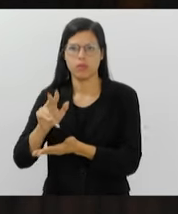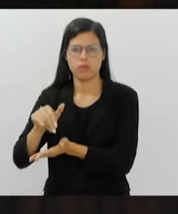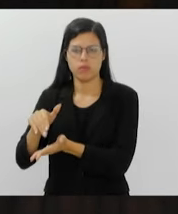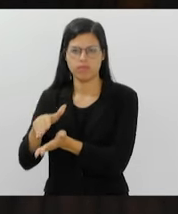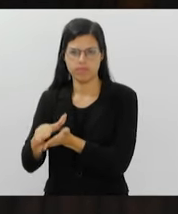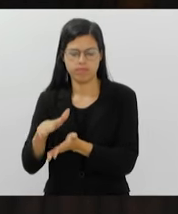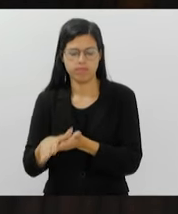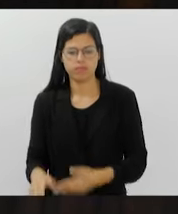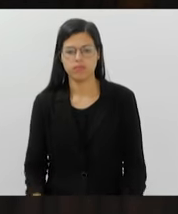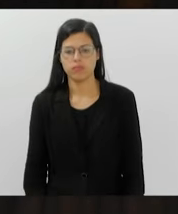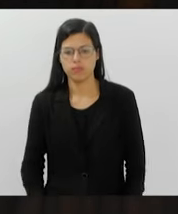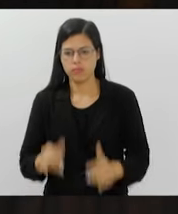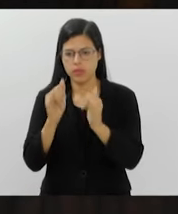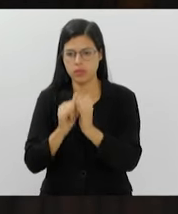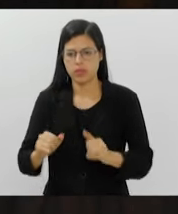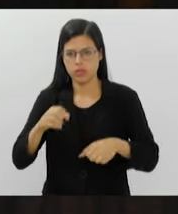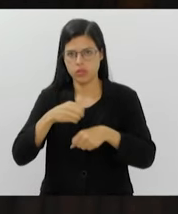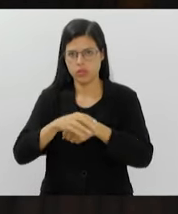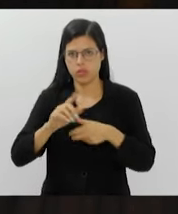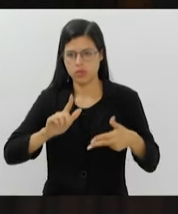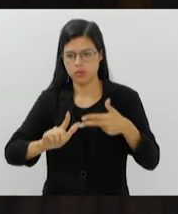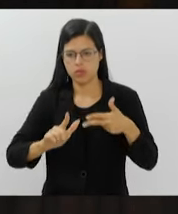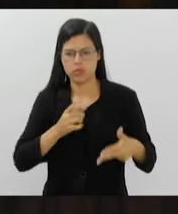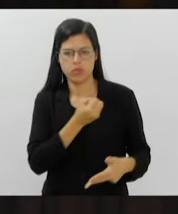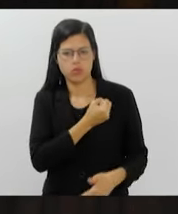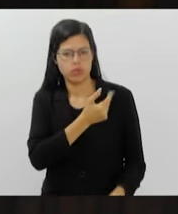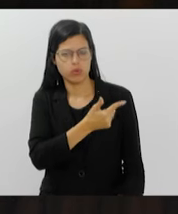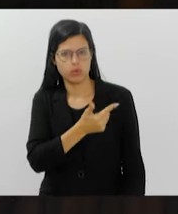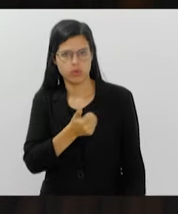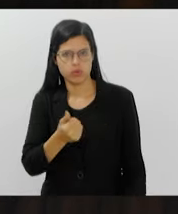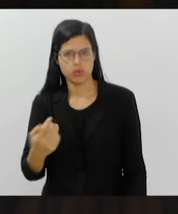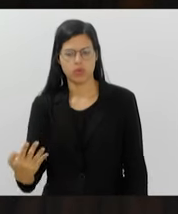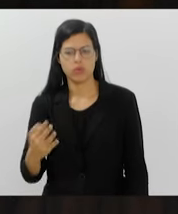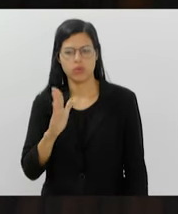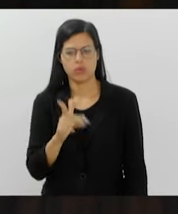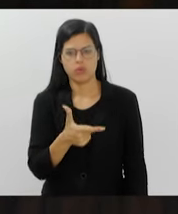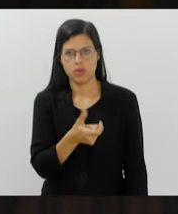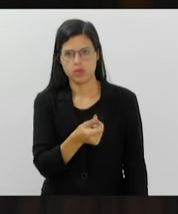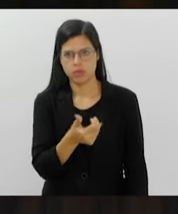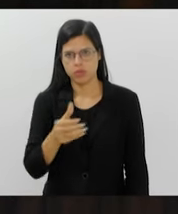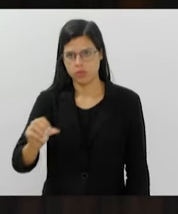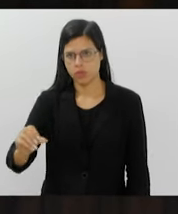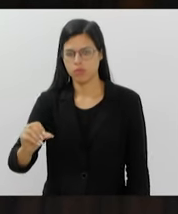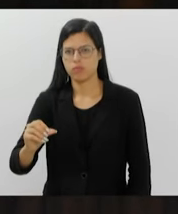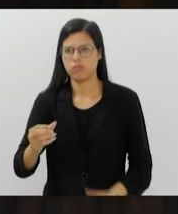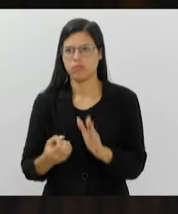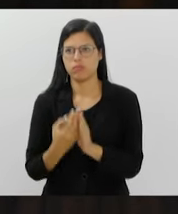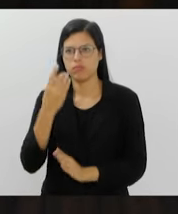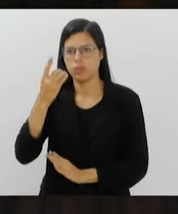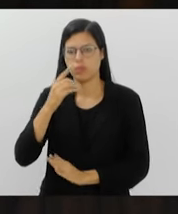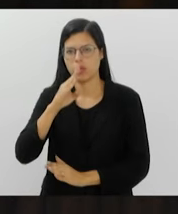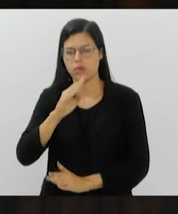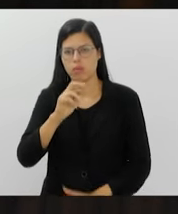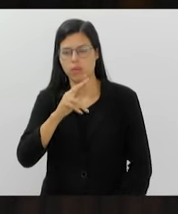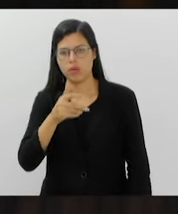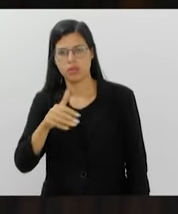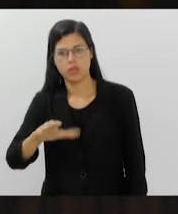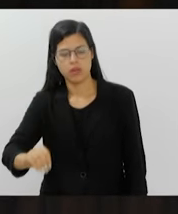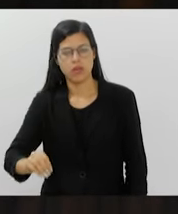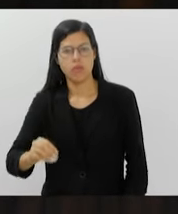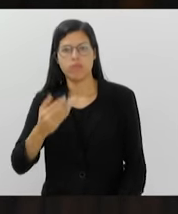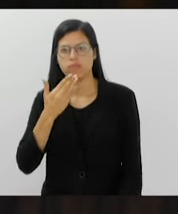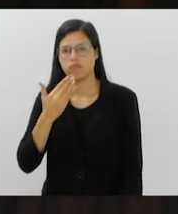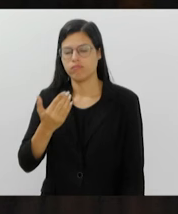promulgação. Anuncio. Indicação legislativa número 214, de 2019, de autoria do deputado Brazão, que solicita ao